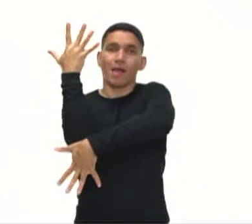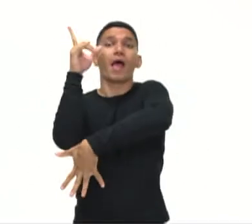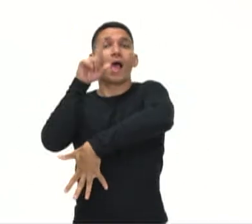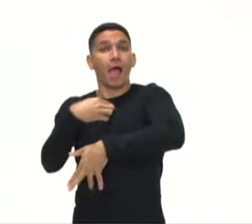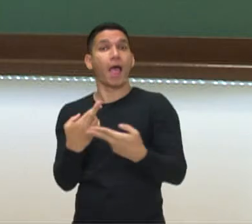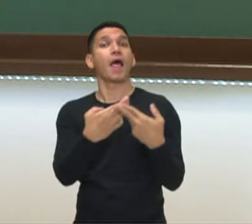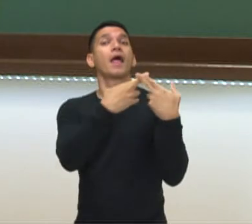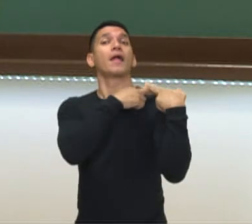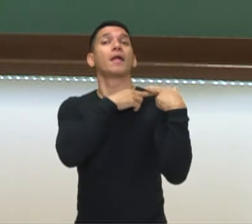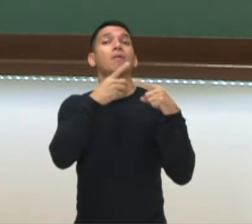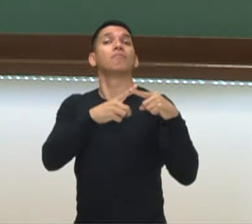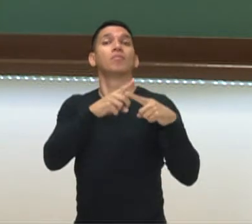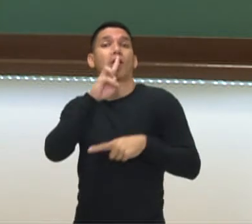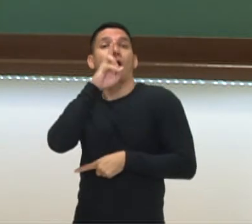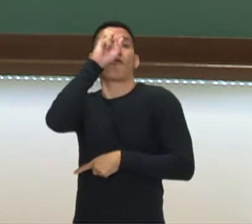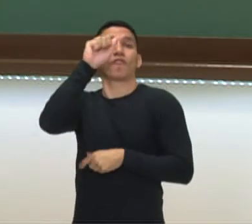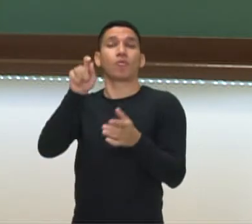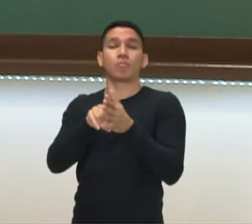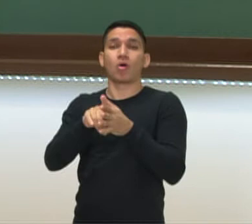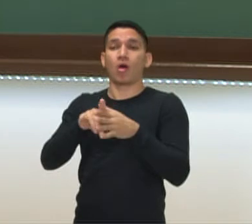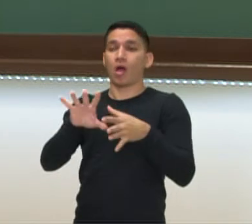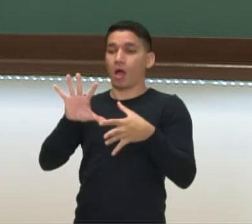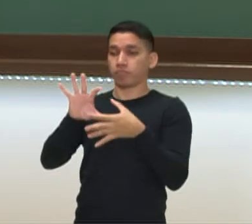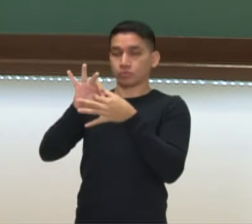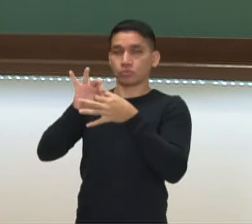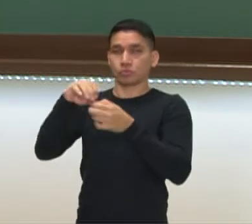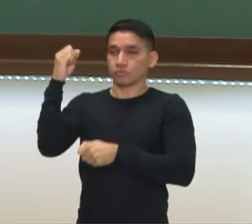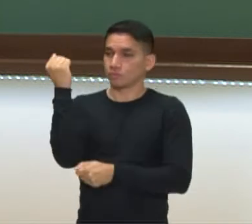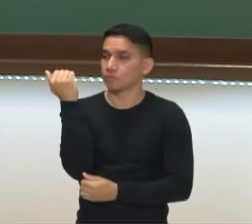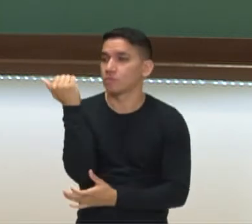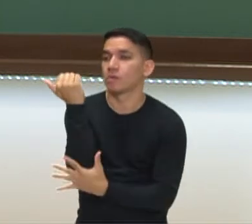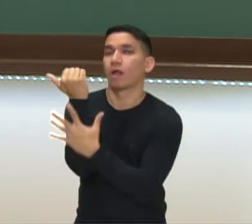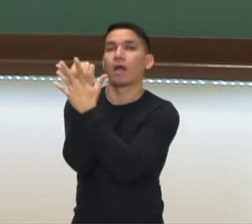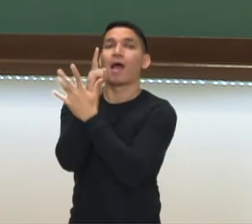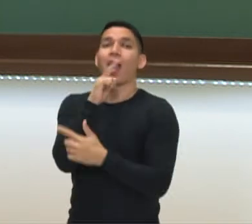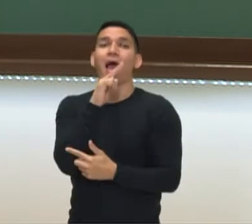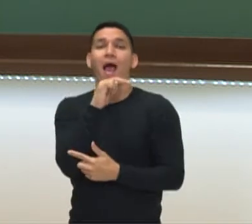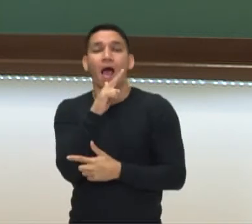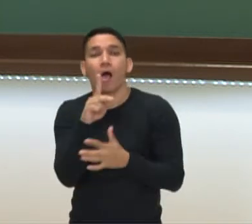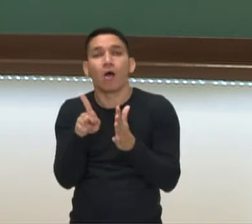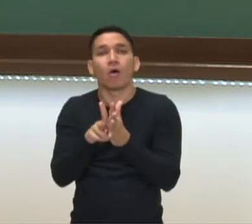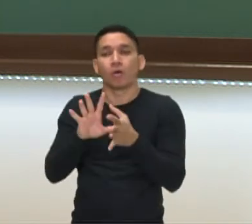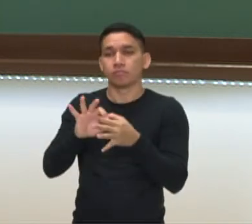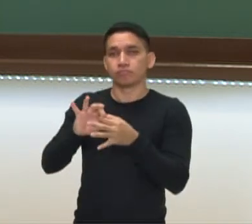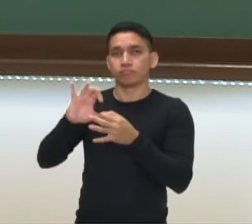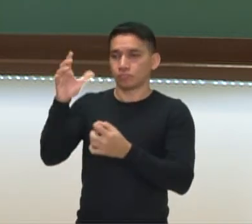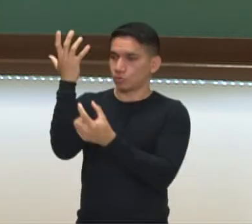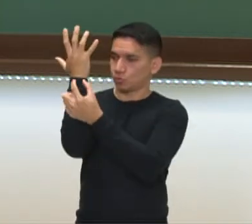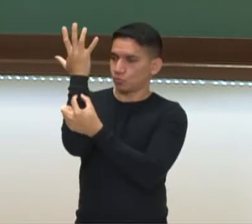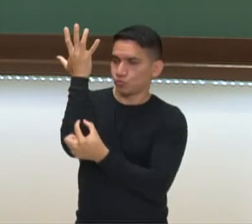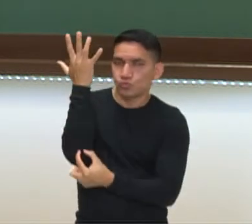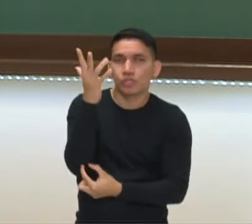responsável pela força de coesão e adesão das moléculas da água com o vaso xilêmico.